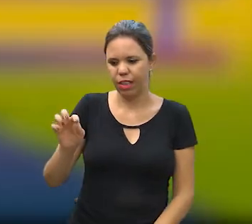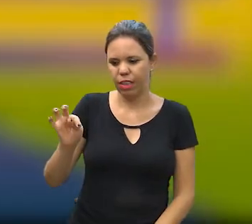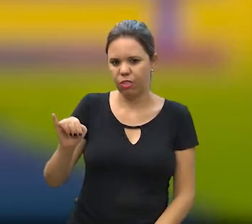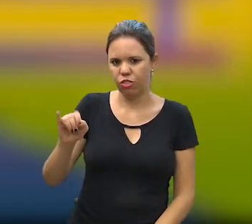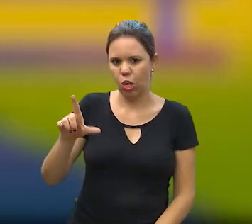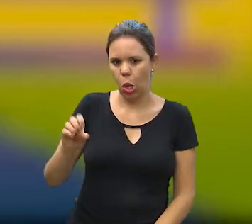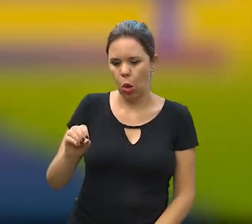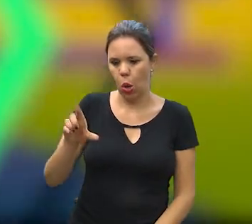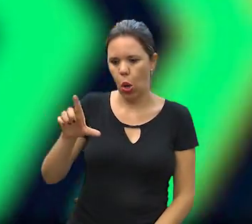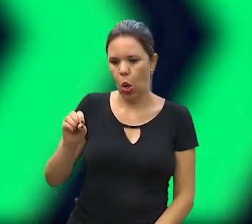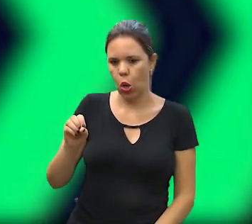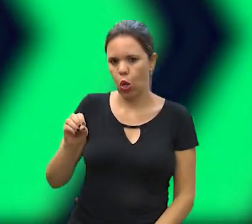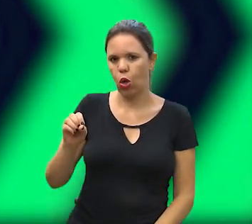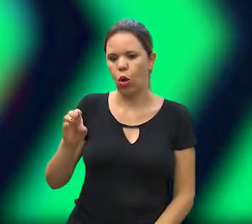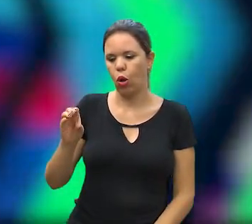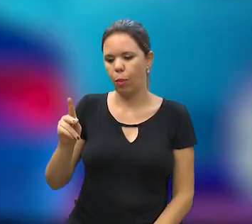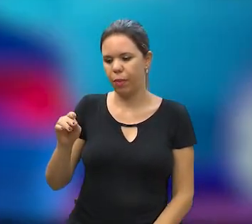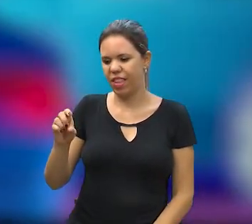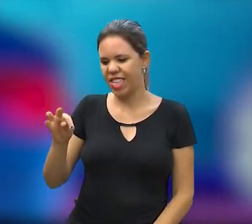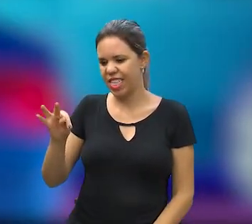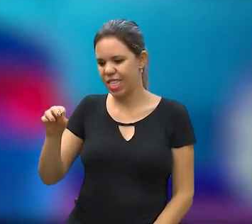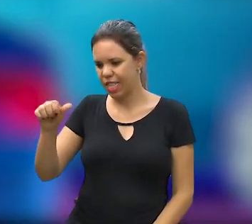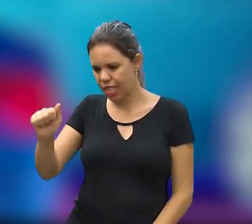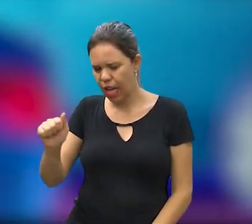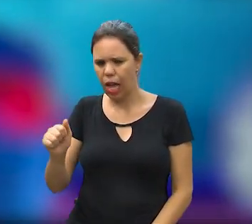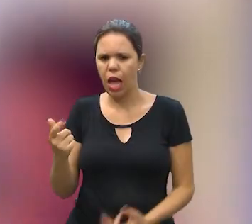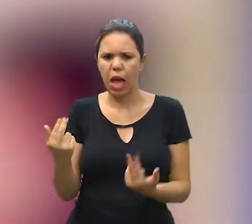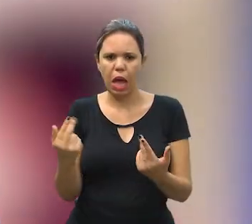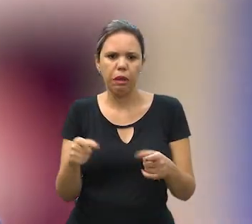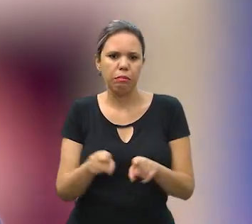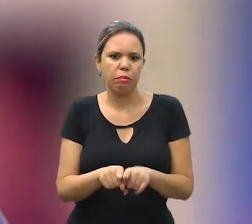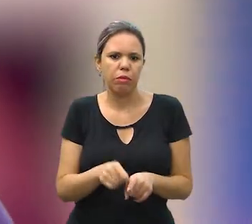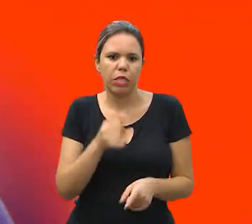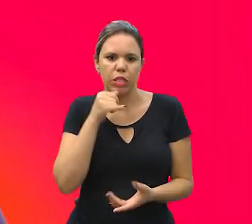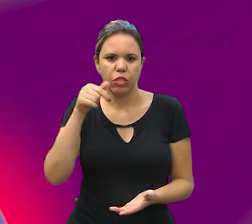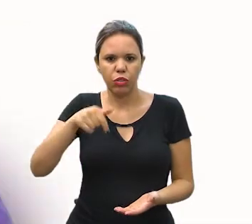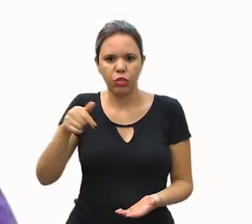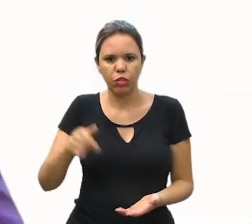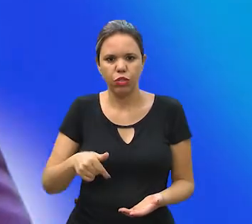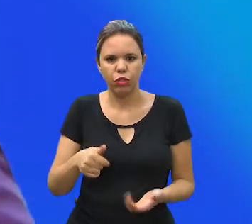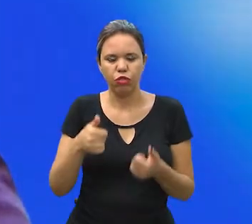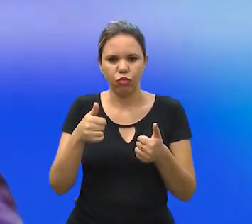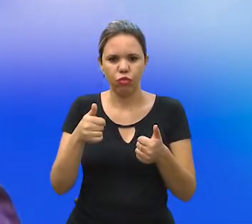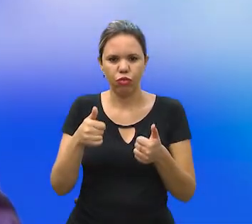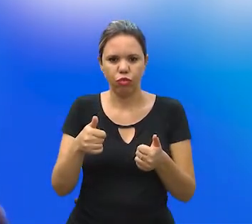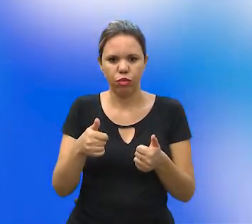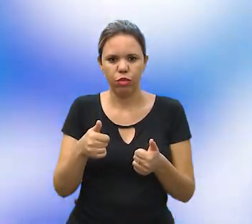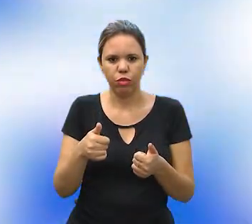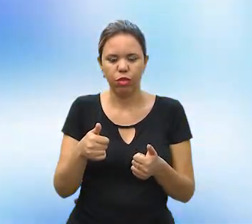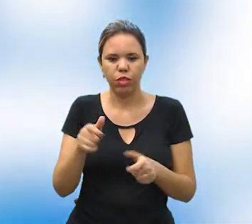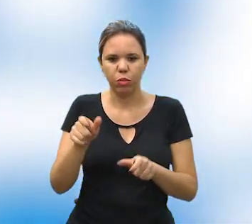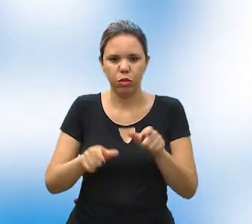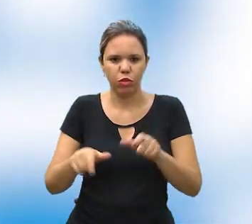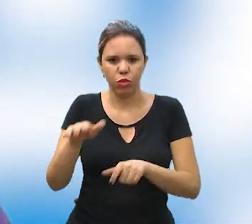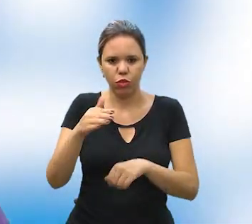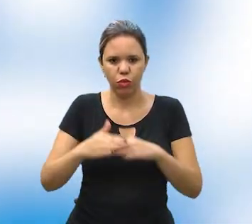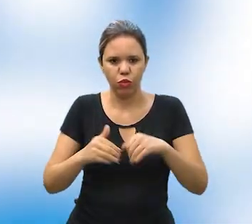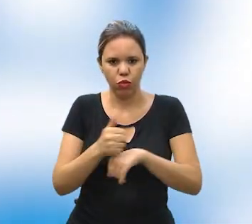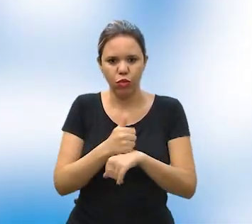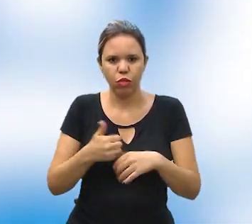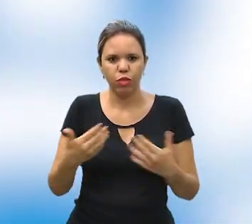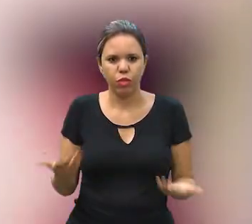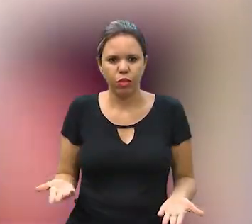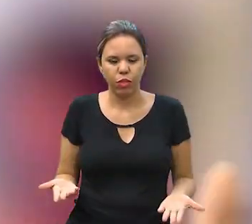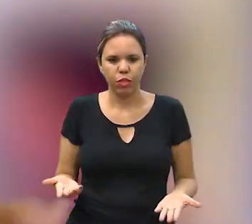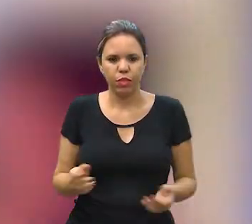dos papiloscopistas, como você preferir, é a mesma coisa. Então aqui vai um joinha duplo para esses